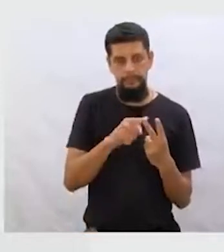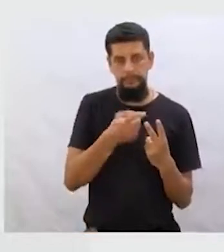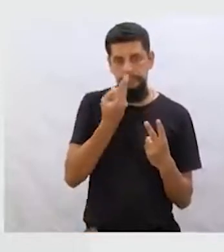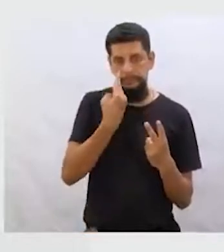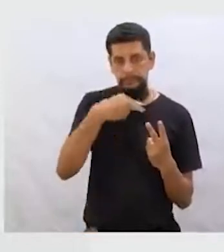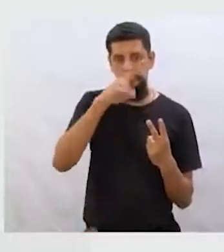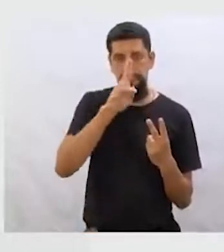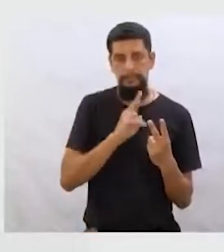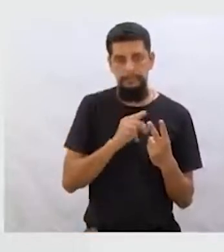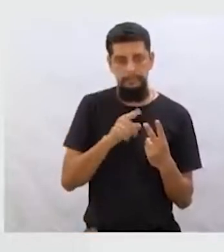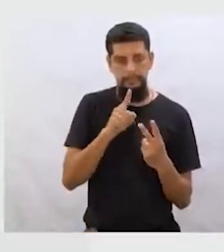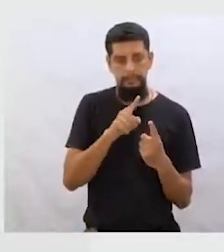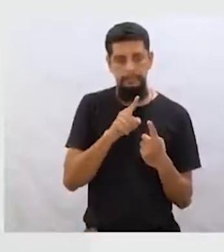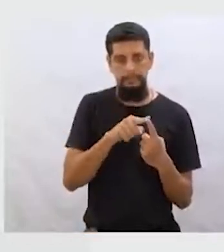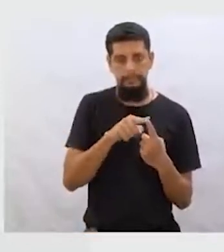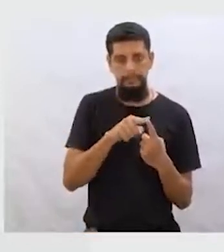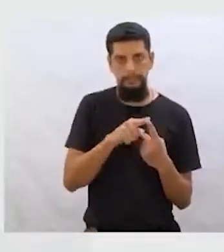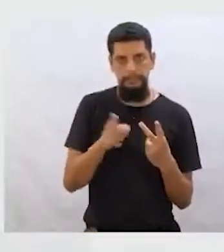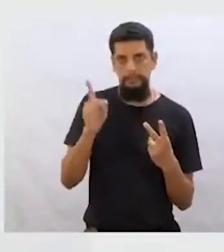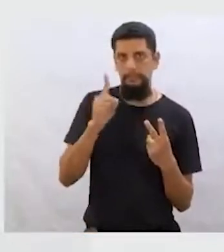2 palitos.